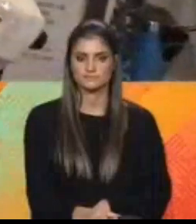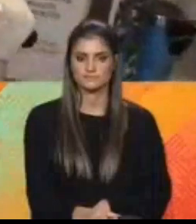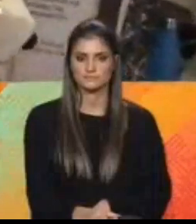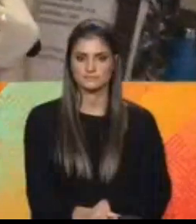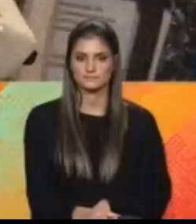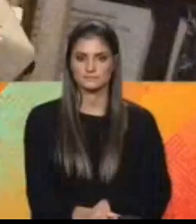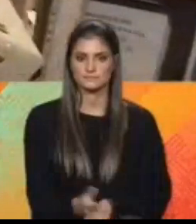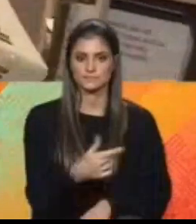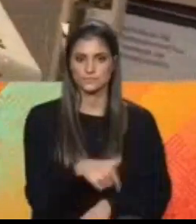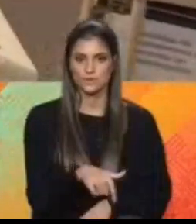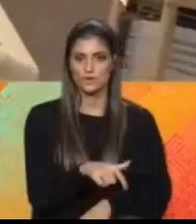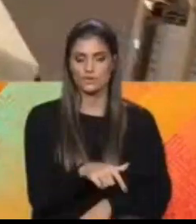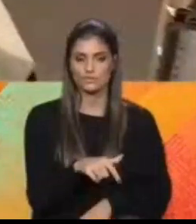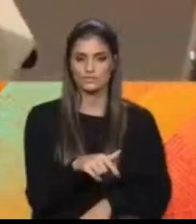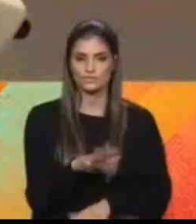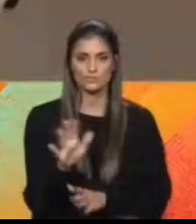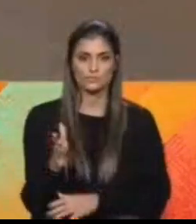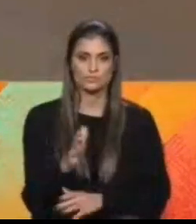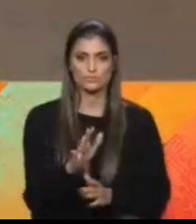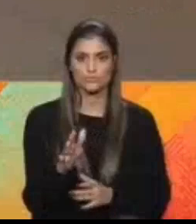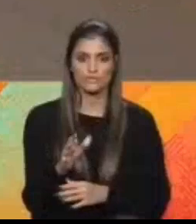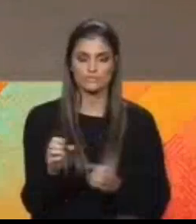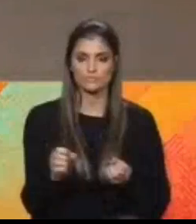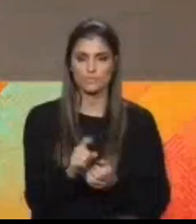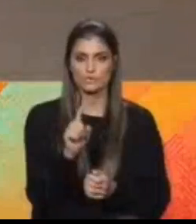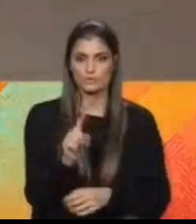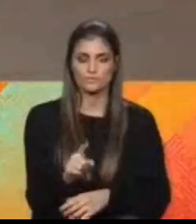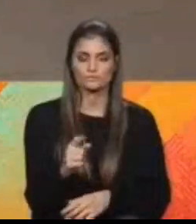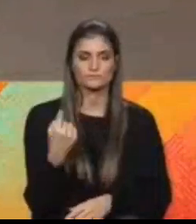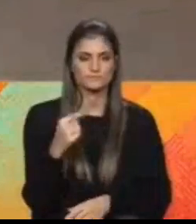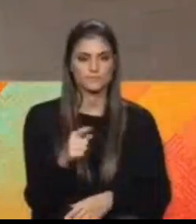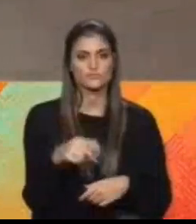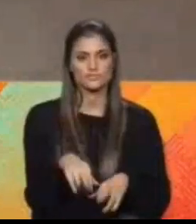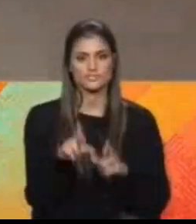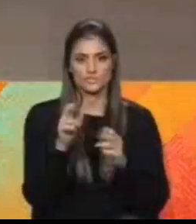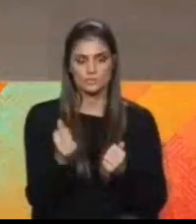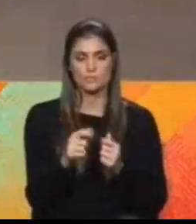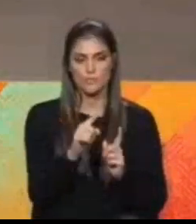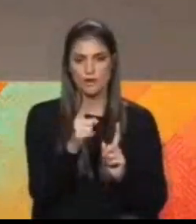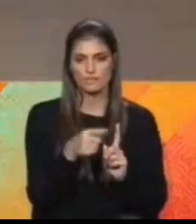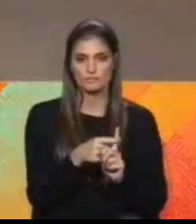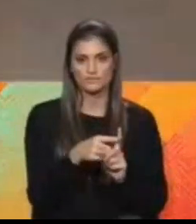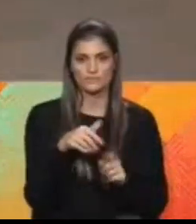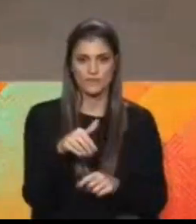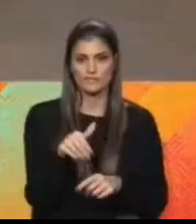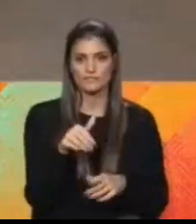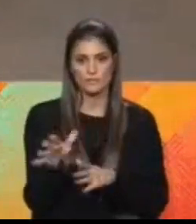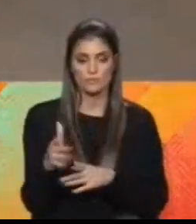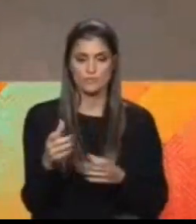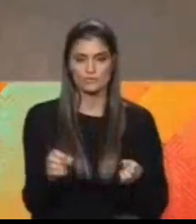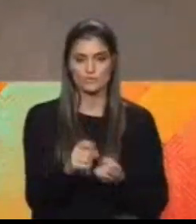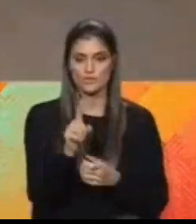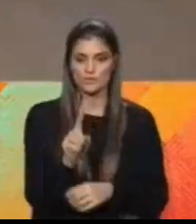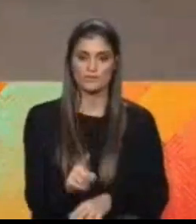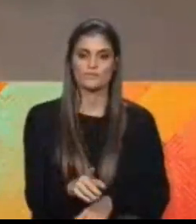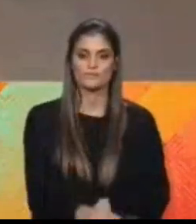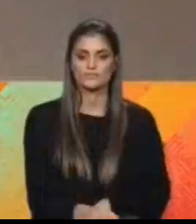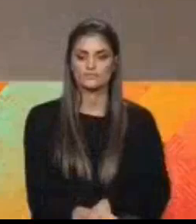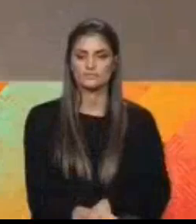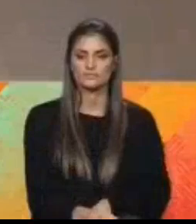Estamos quase na passagem, vim-vos desejar um bom ano. Estamos quase na